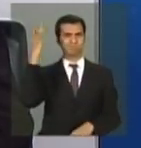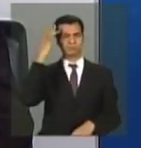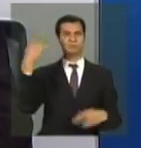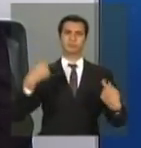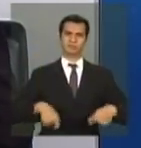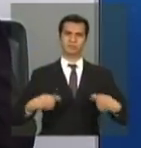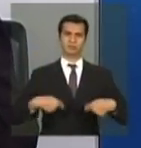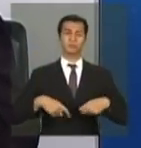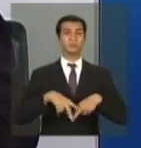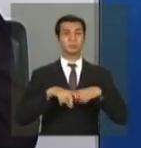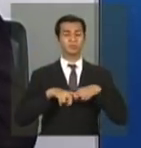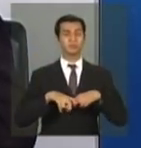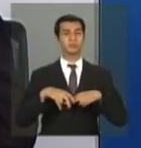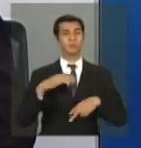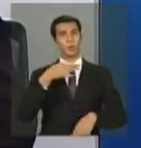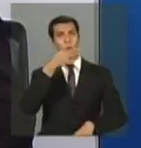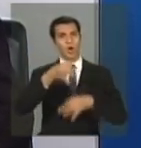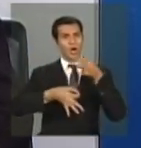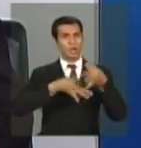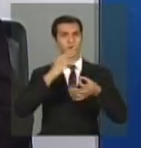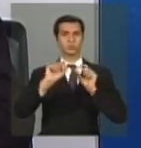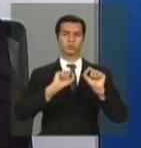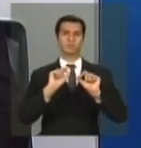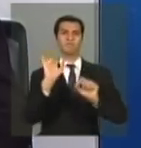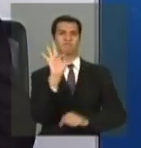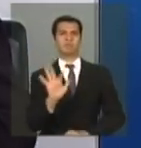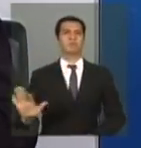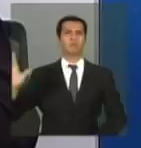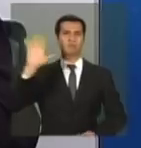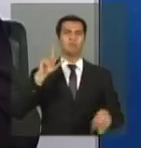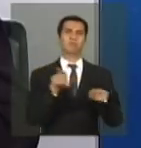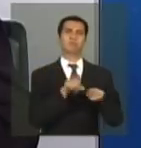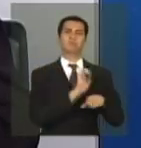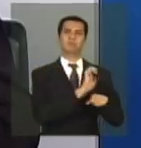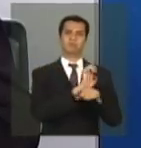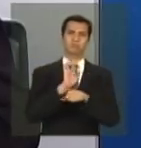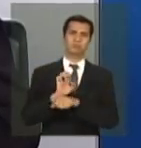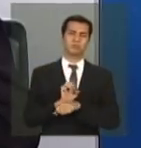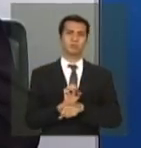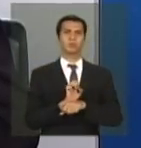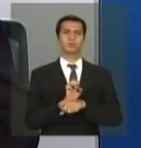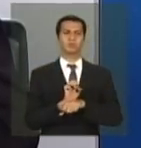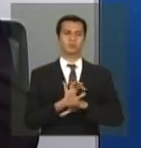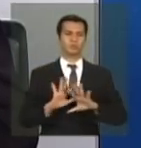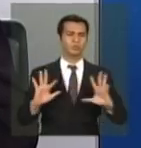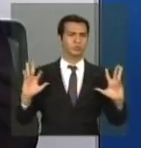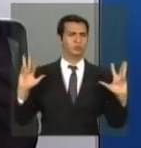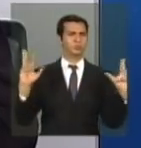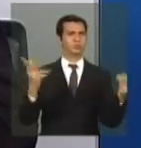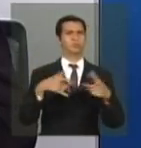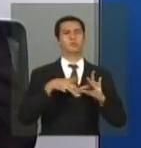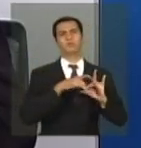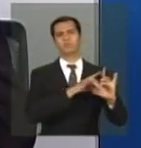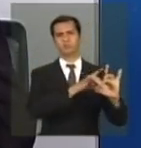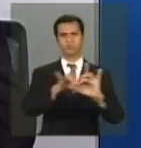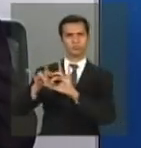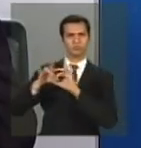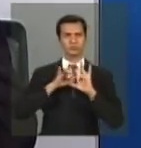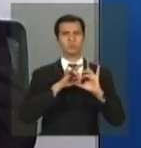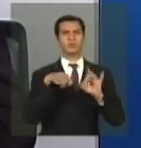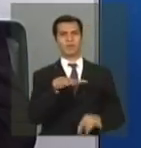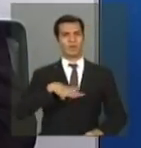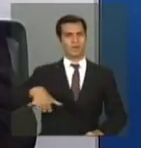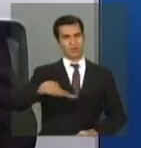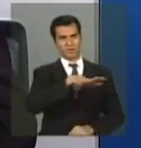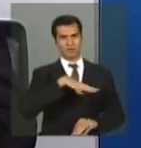que todos nós, nível federal, nível estadual, todos nessa rede que a área de educação